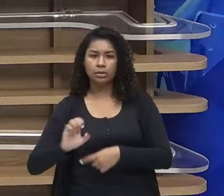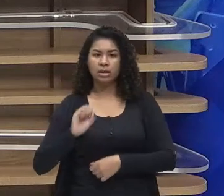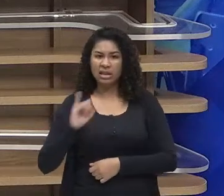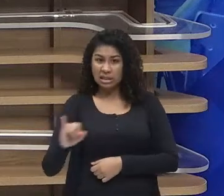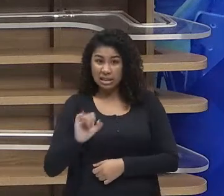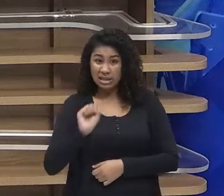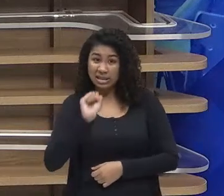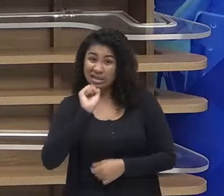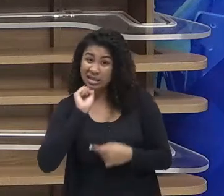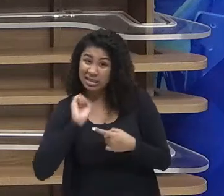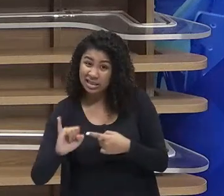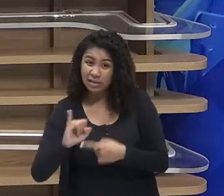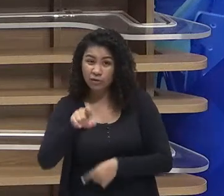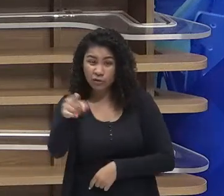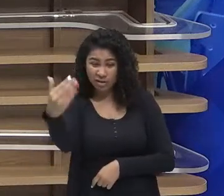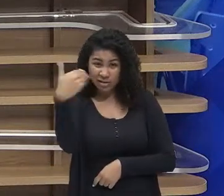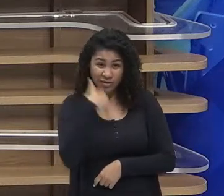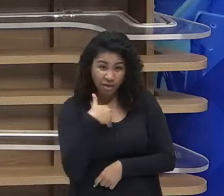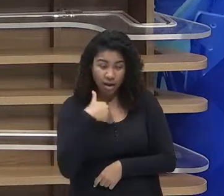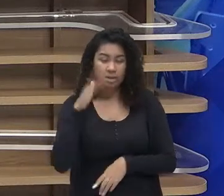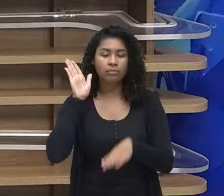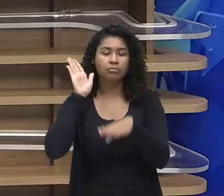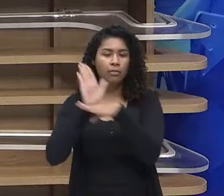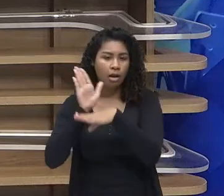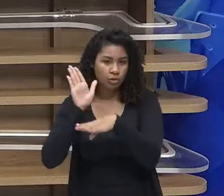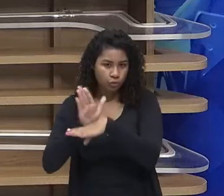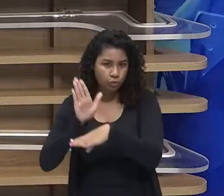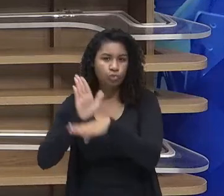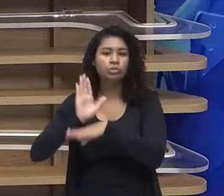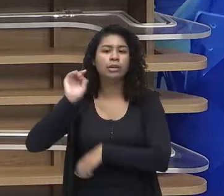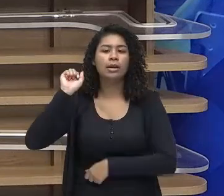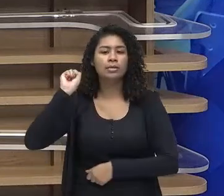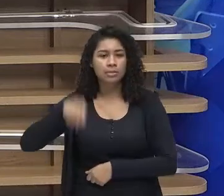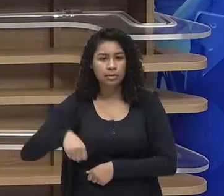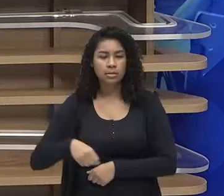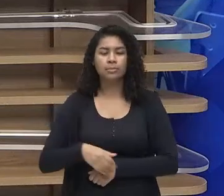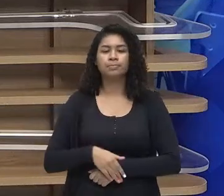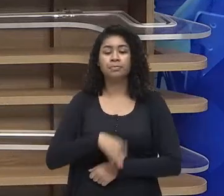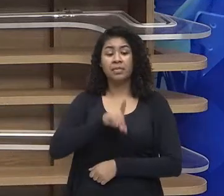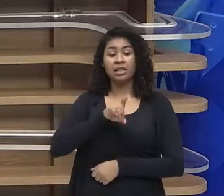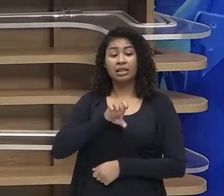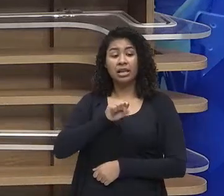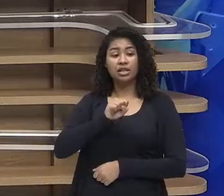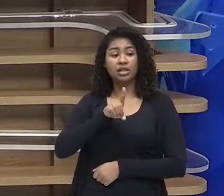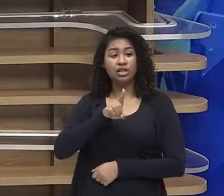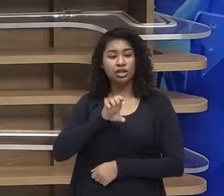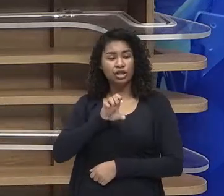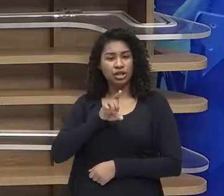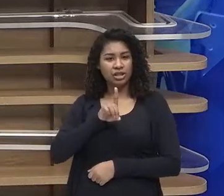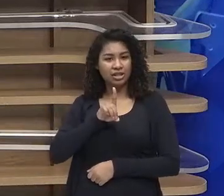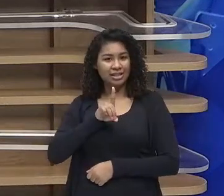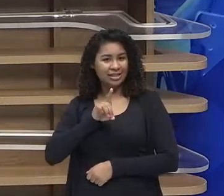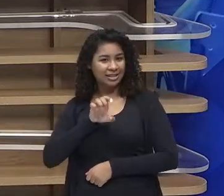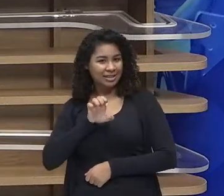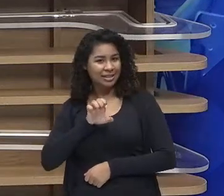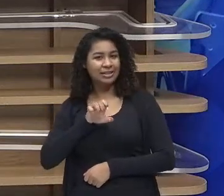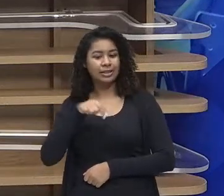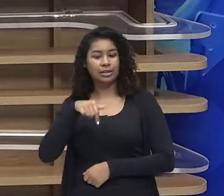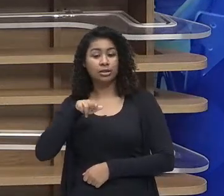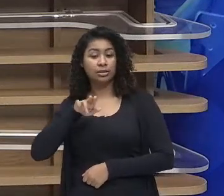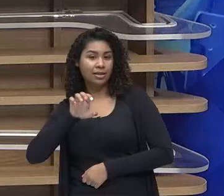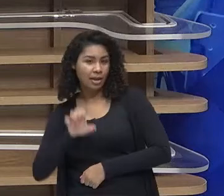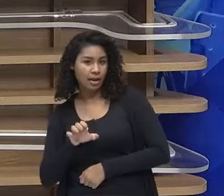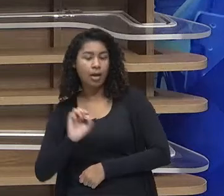vier, irei ajudá-lo. Desde que você venha, irei ajudá-lo. Caso você venha, irei